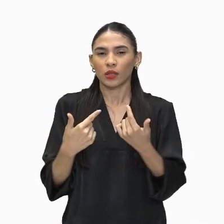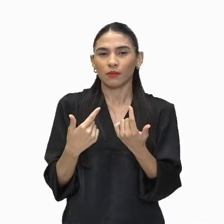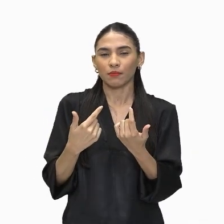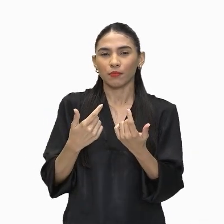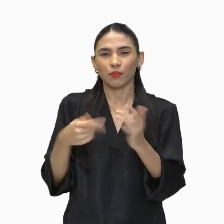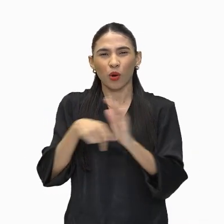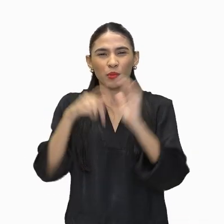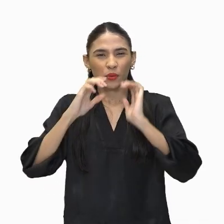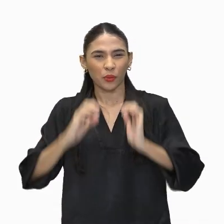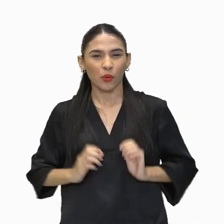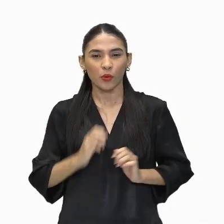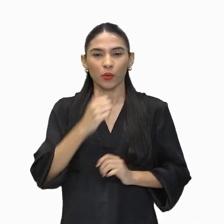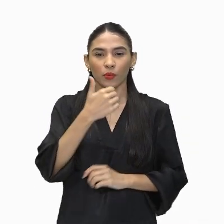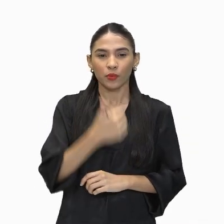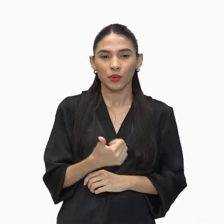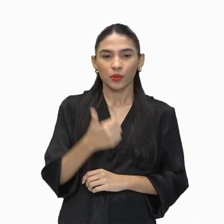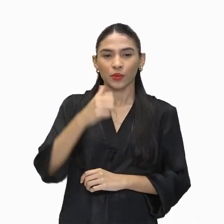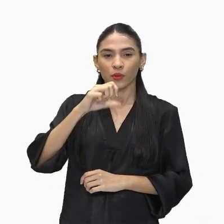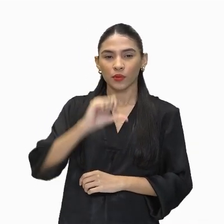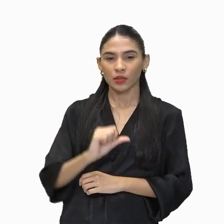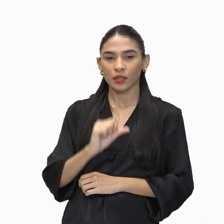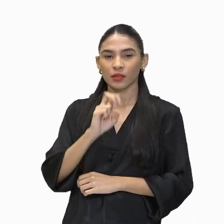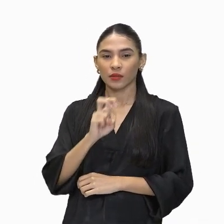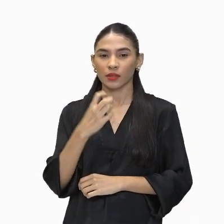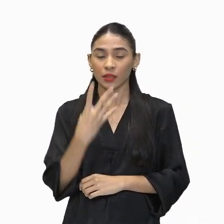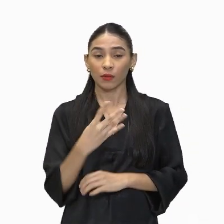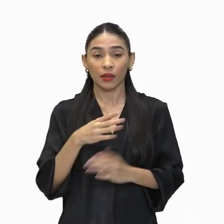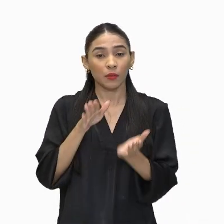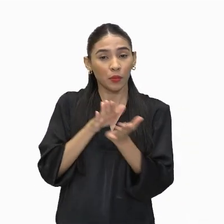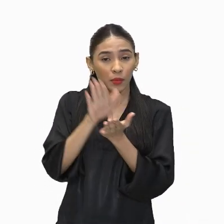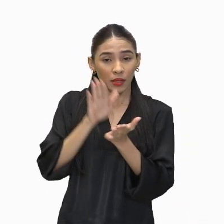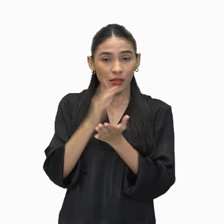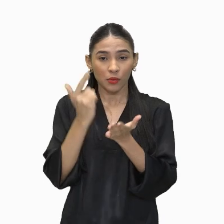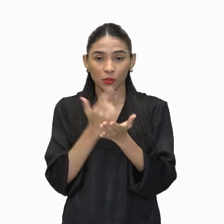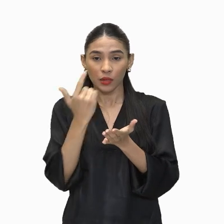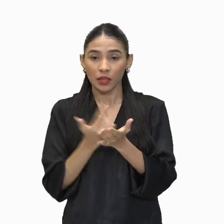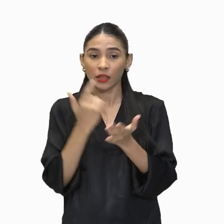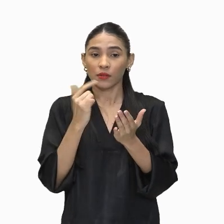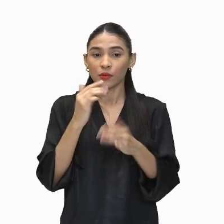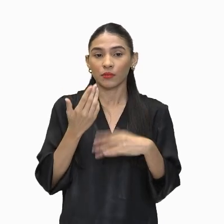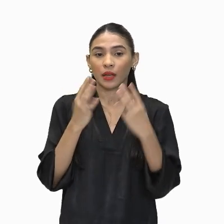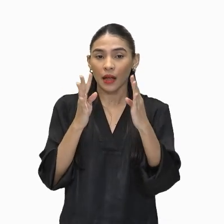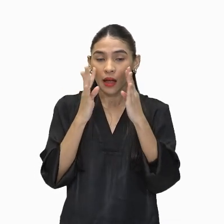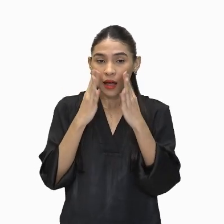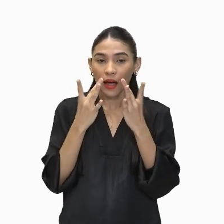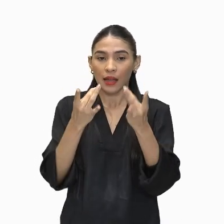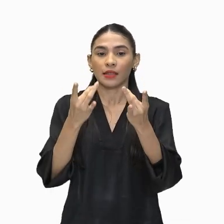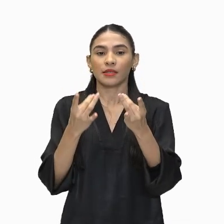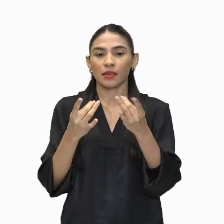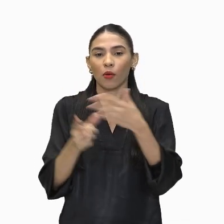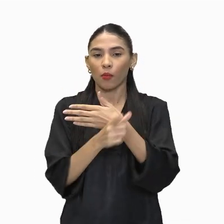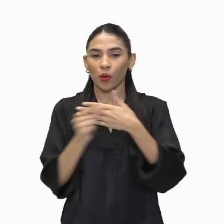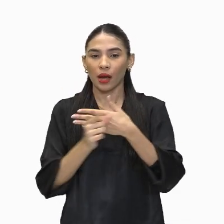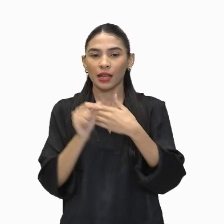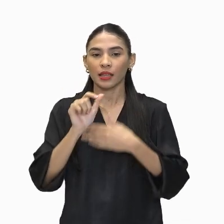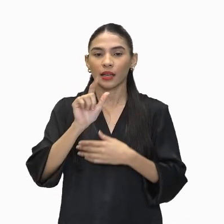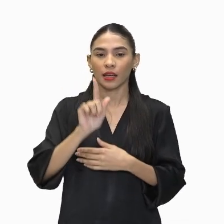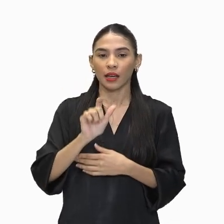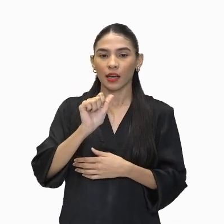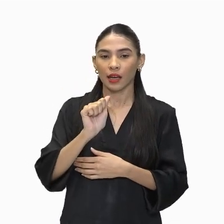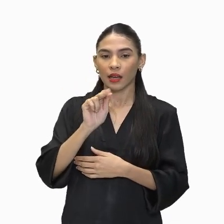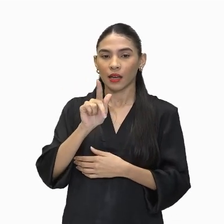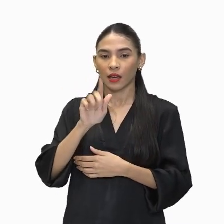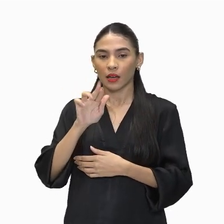1954. A publicação deste livro chamou a atenção do poeta Augusto de Campos, que o convidou a participar do movimento da